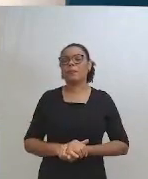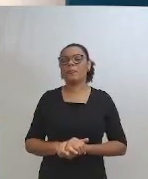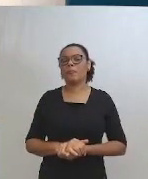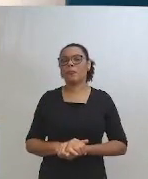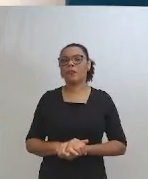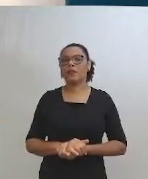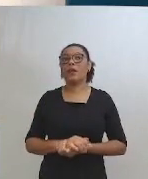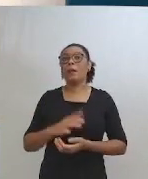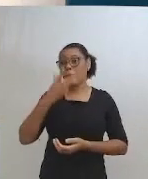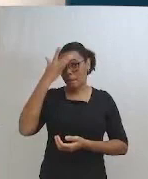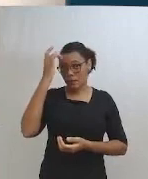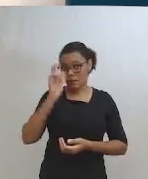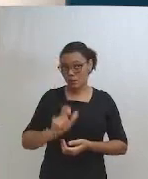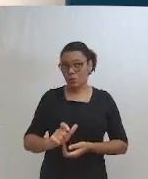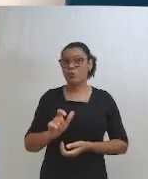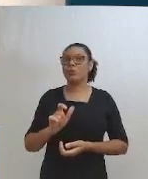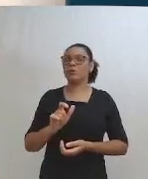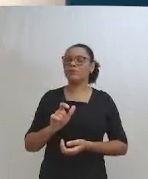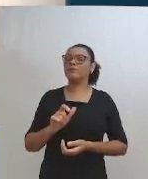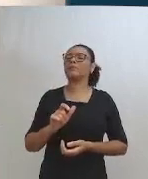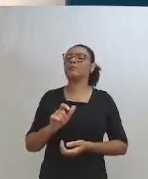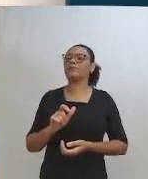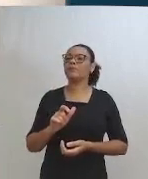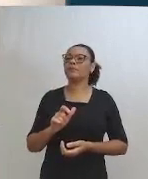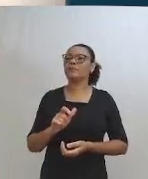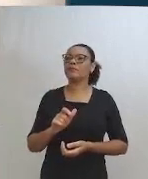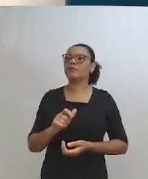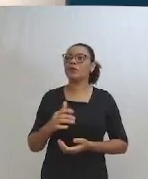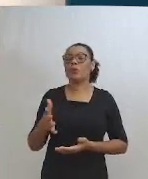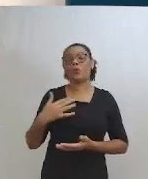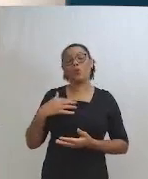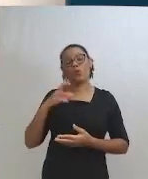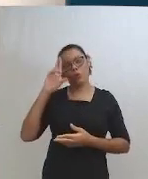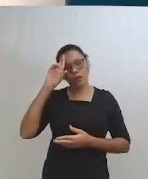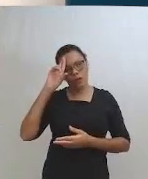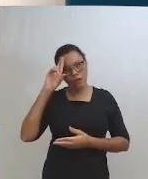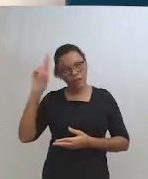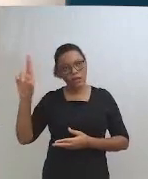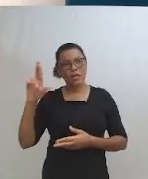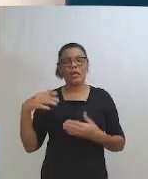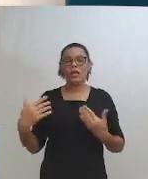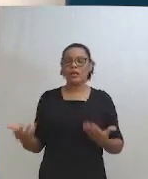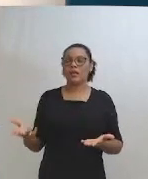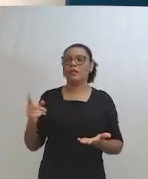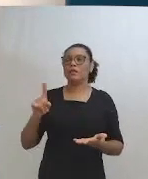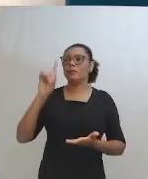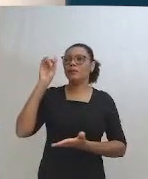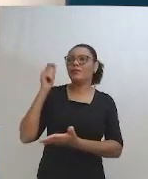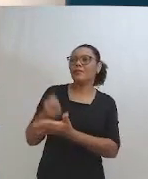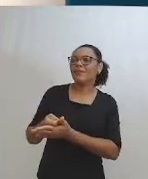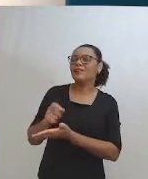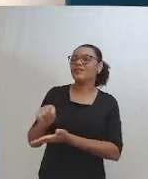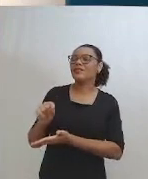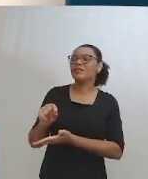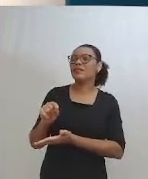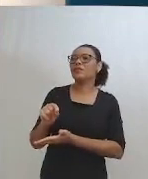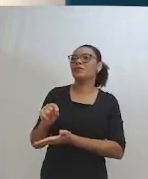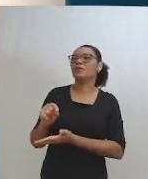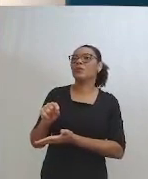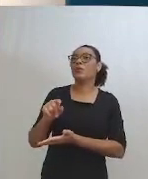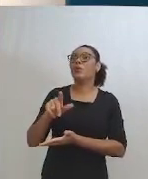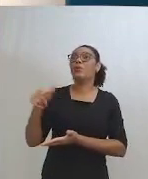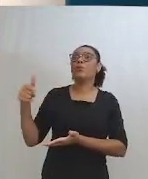foi pronunciado. Com todo respeito à mencionada decisão de pronúncia, mas o doutor juiz lá